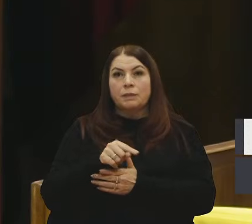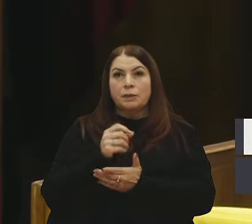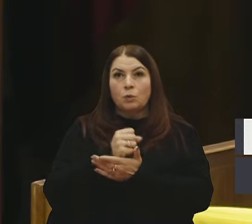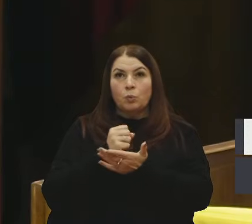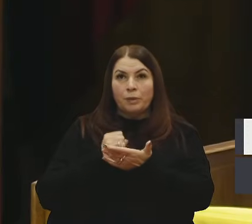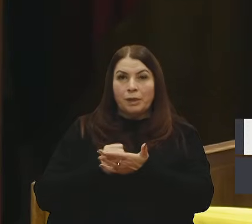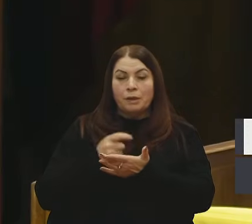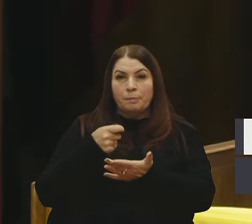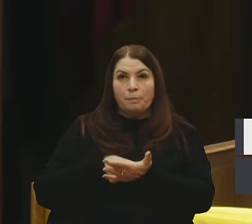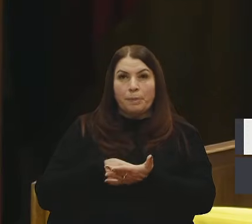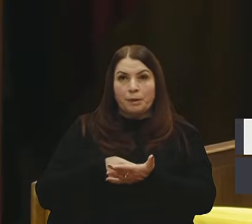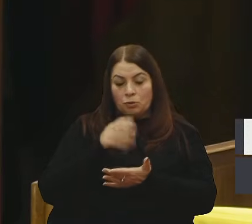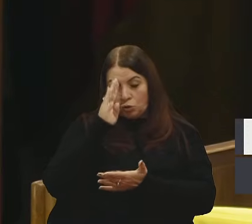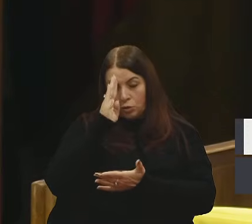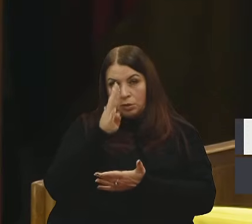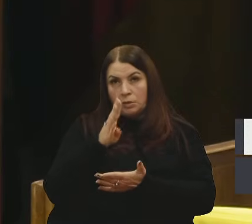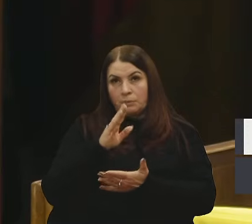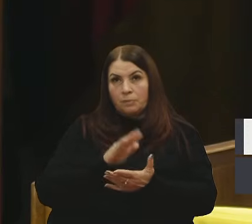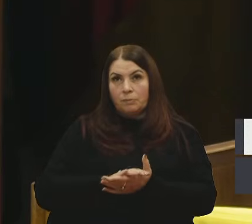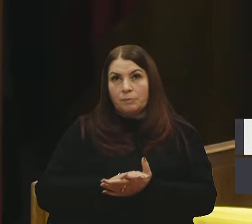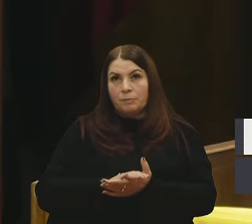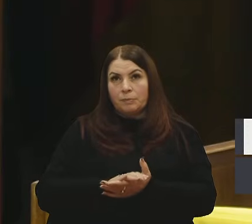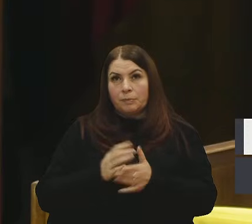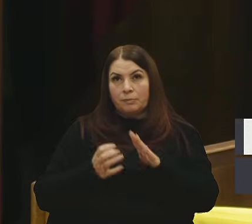contratado e pago diretamente pela